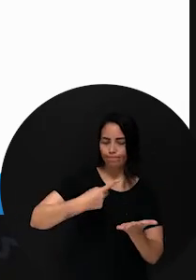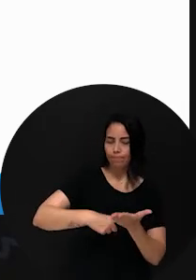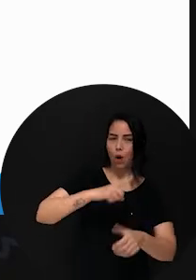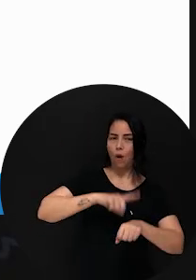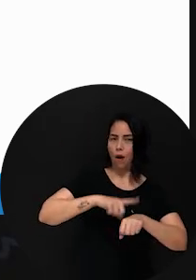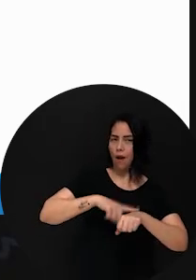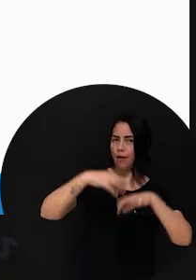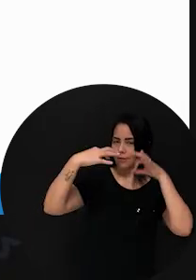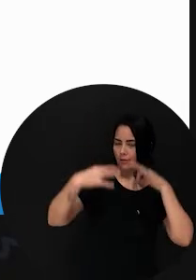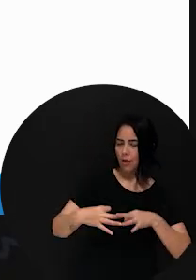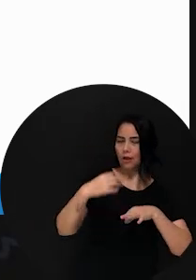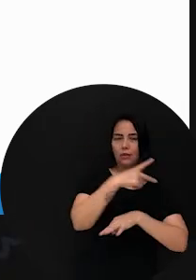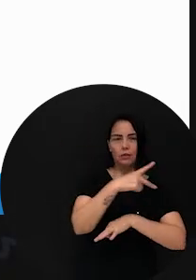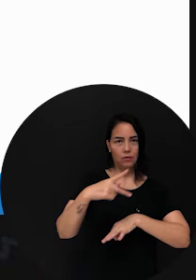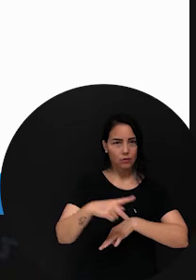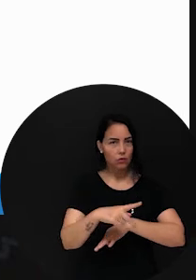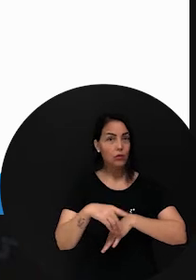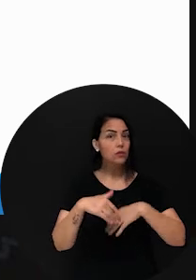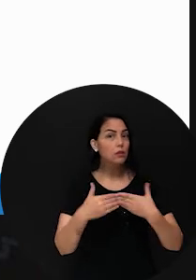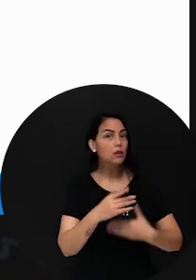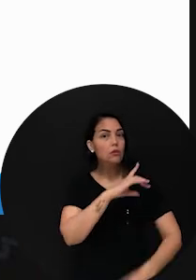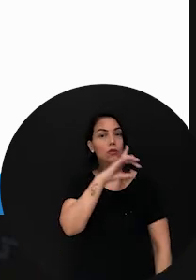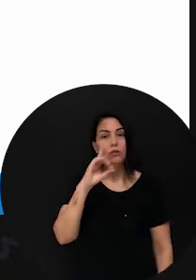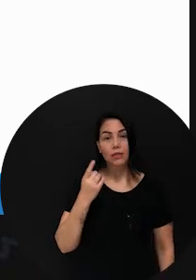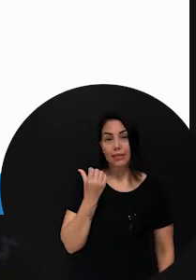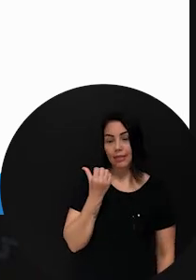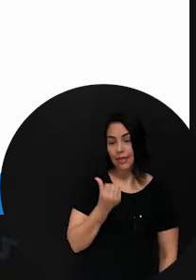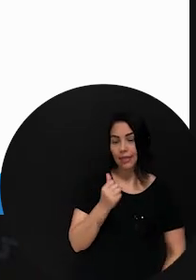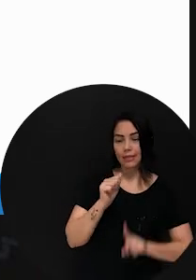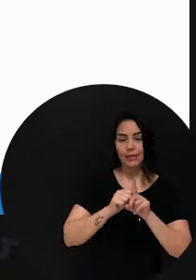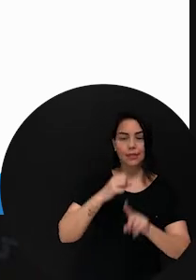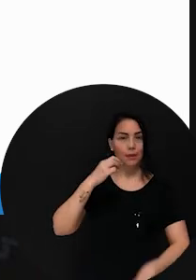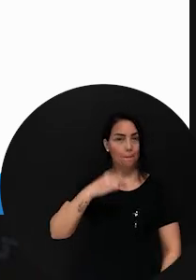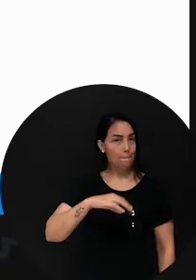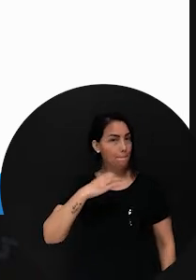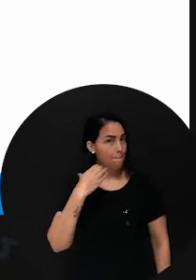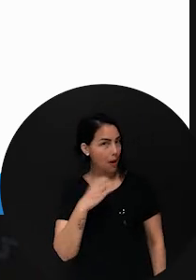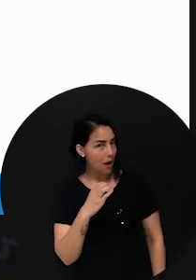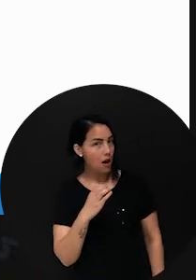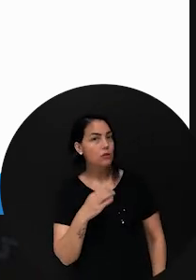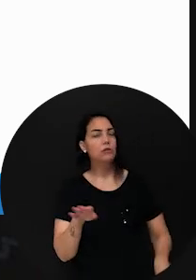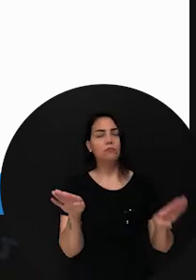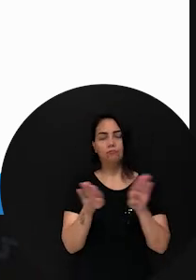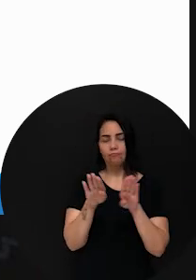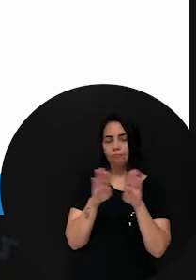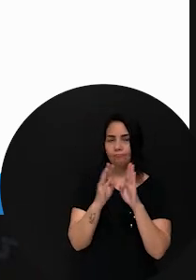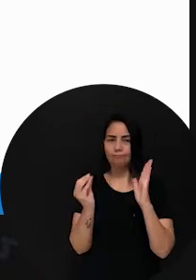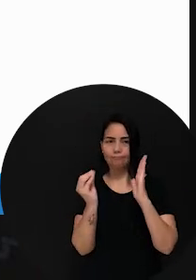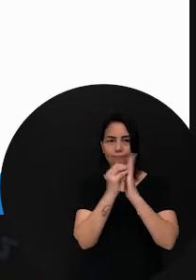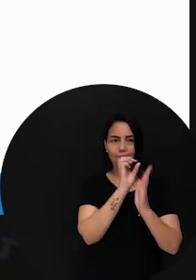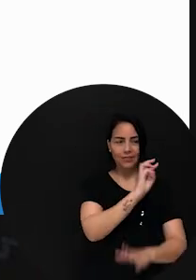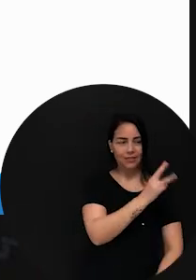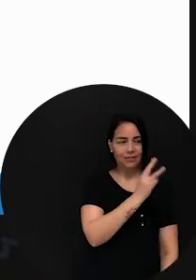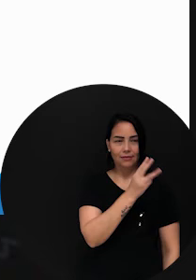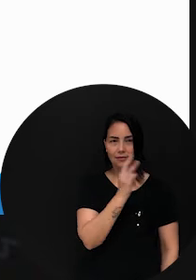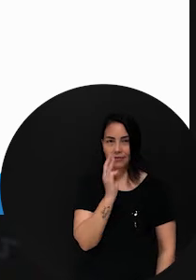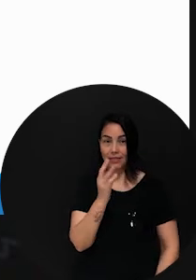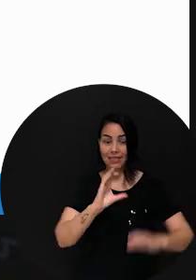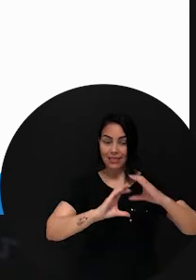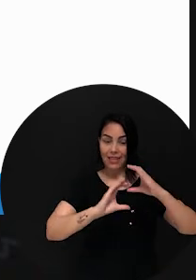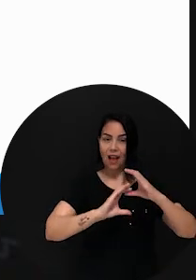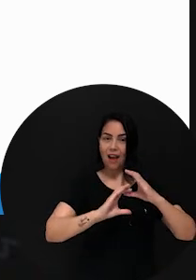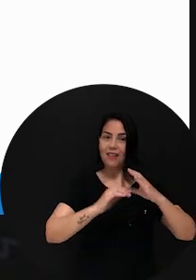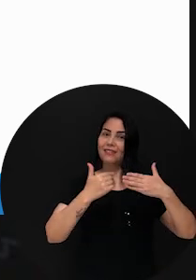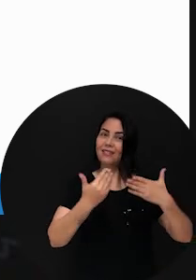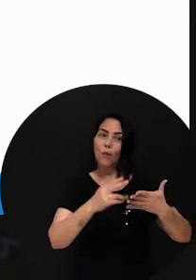os professores. No dia 6 de março, então, também no site da SCAR, então sai a lista dos